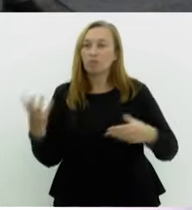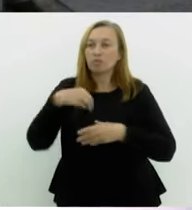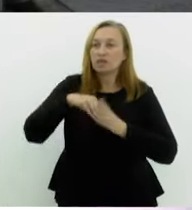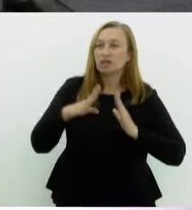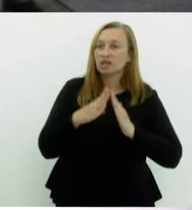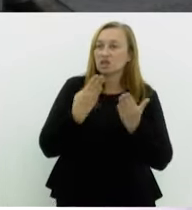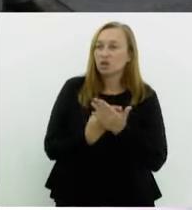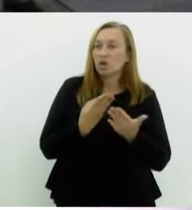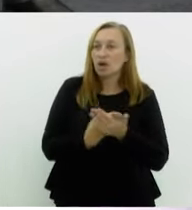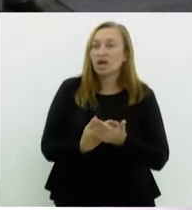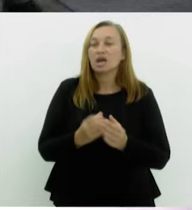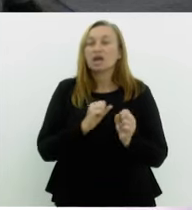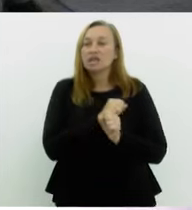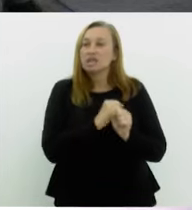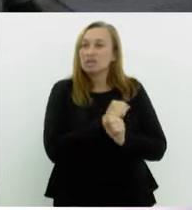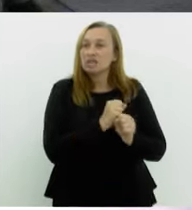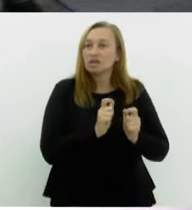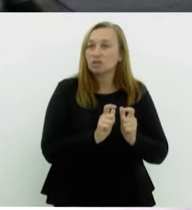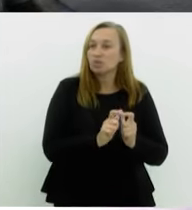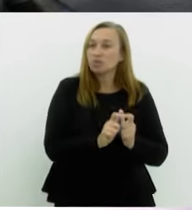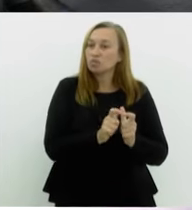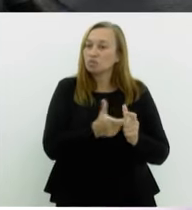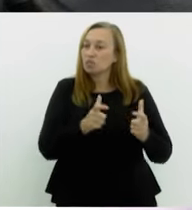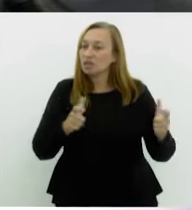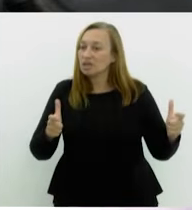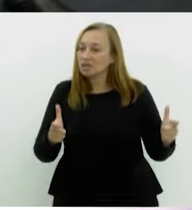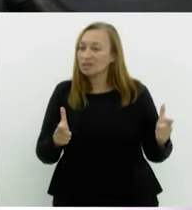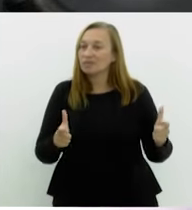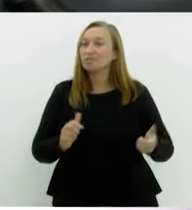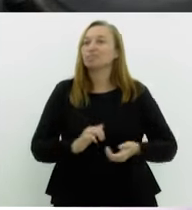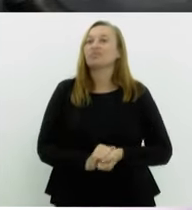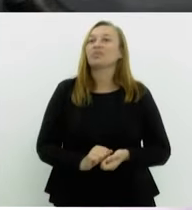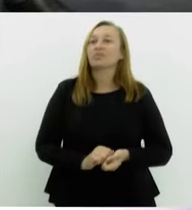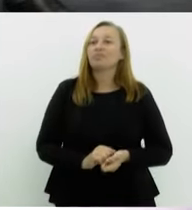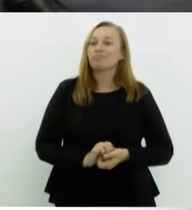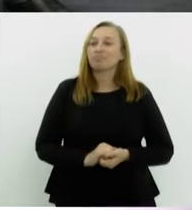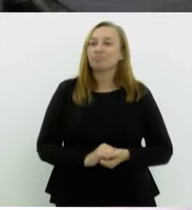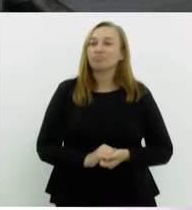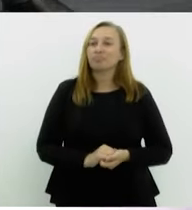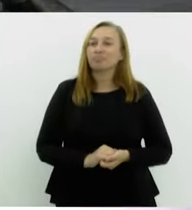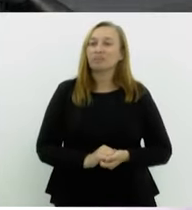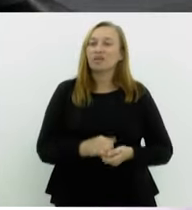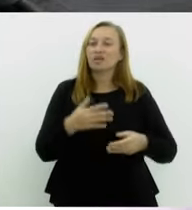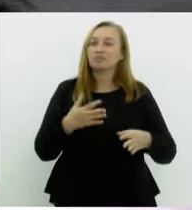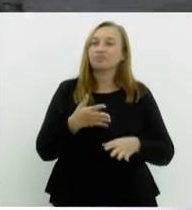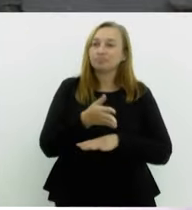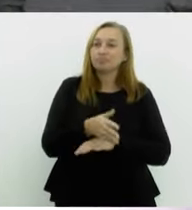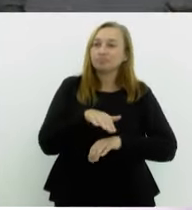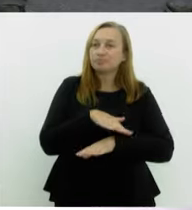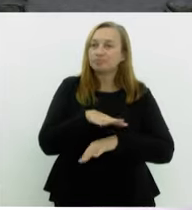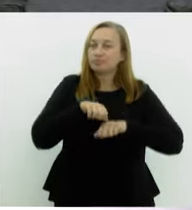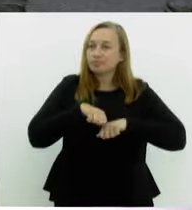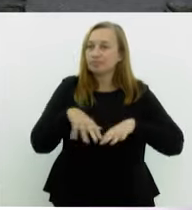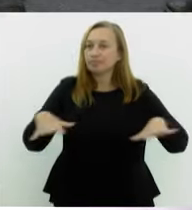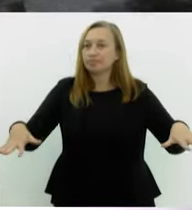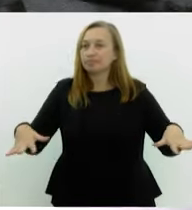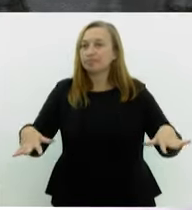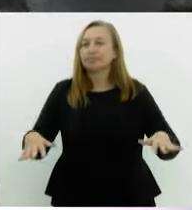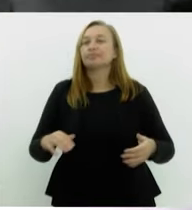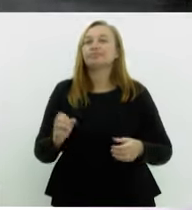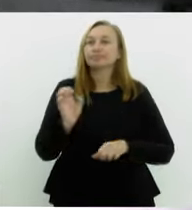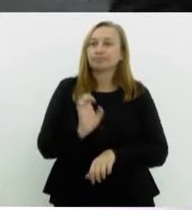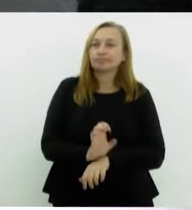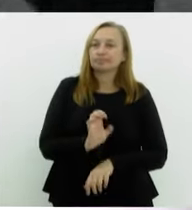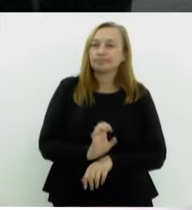esse ano, inclusive, aumentará a seu contingente nas escolas, chegando a todas as regiões do Estado,